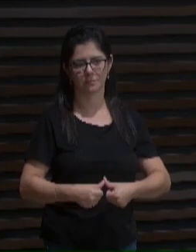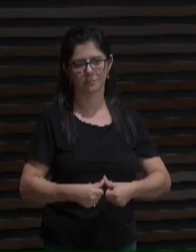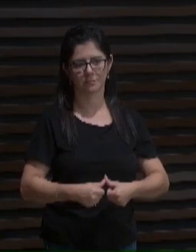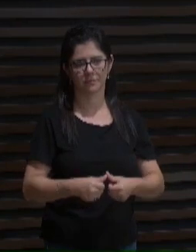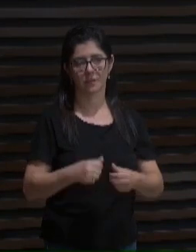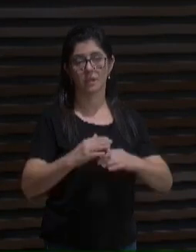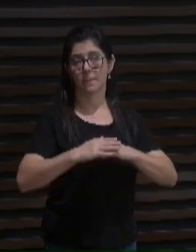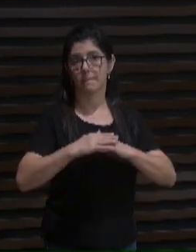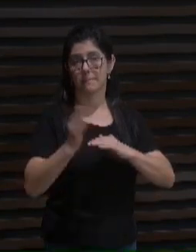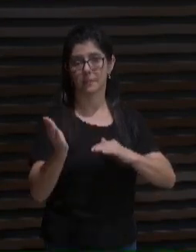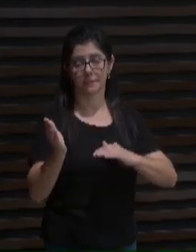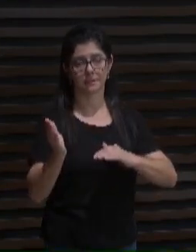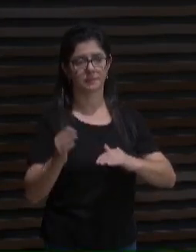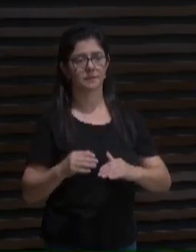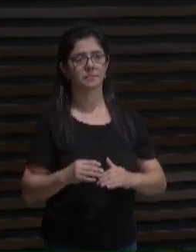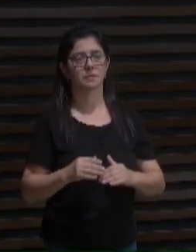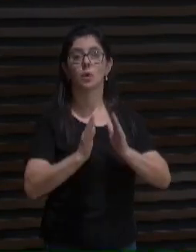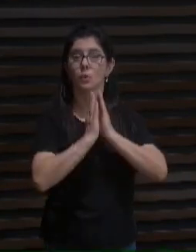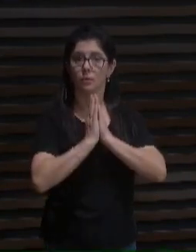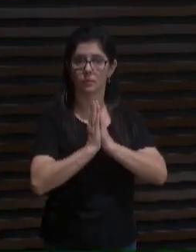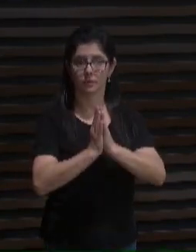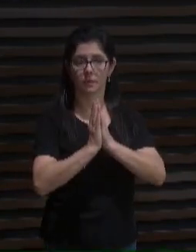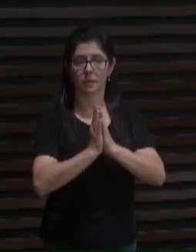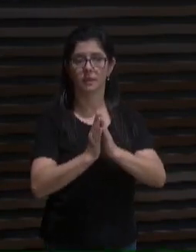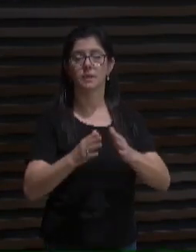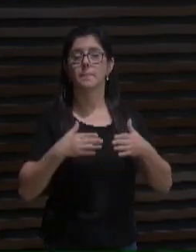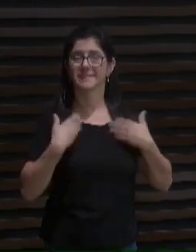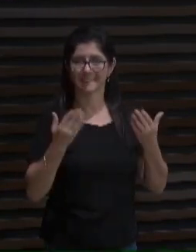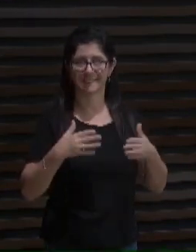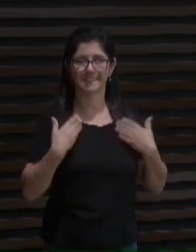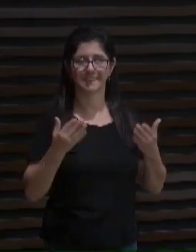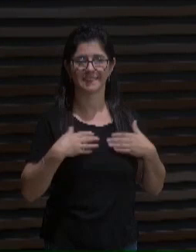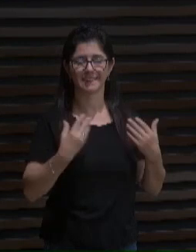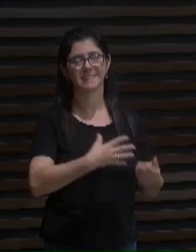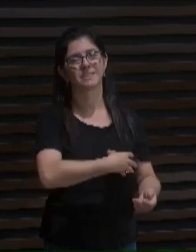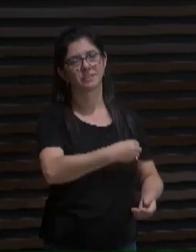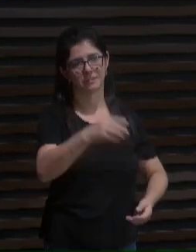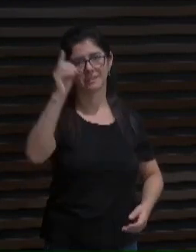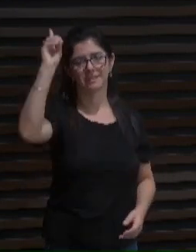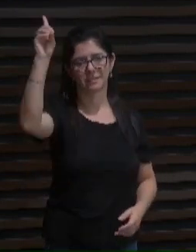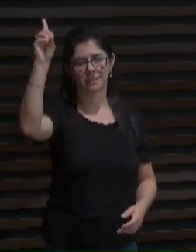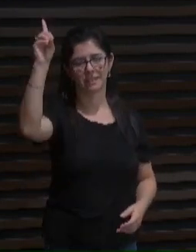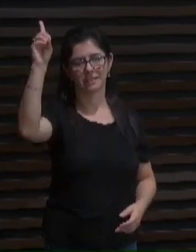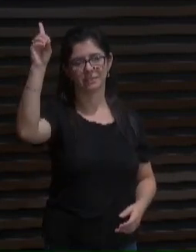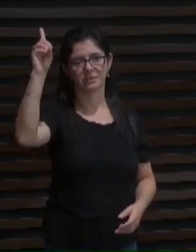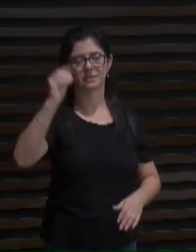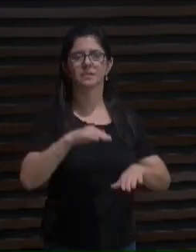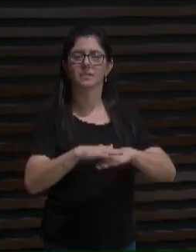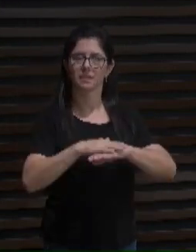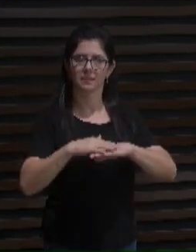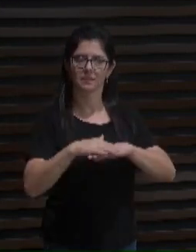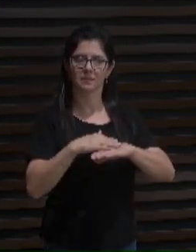mais. Orar é um privilégio que os filhos de Deus têm de falar com seu